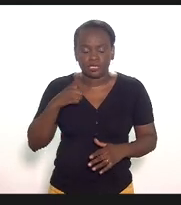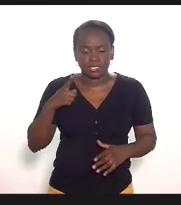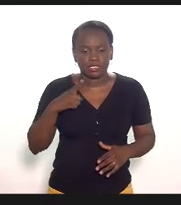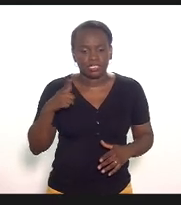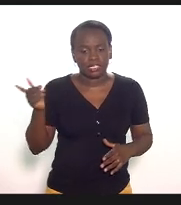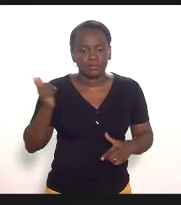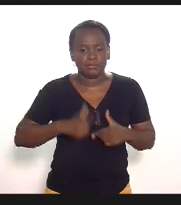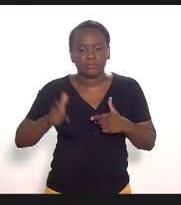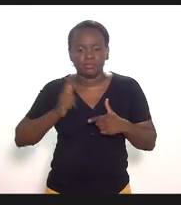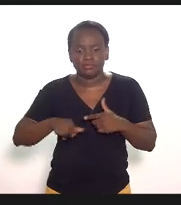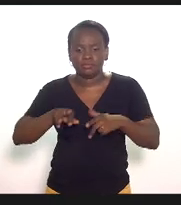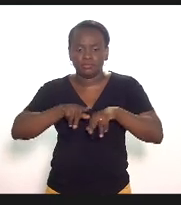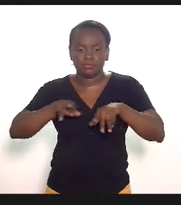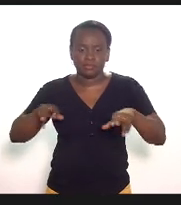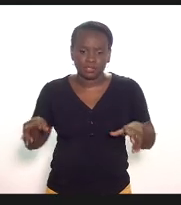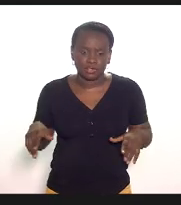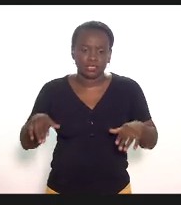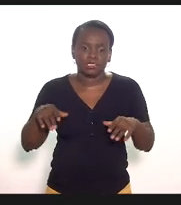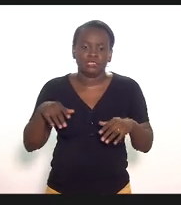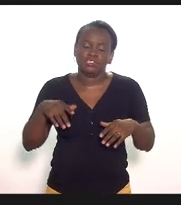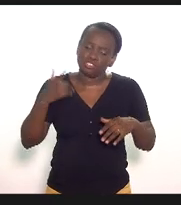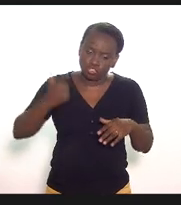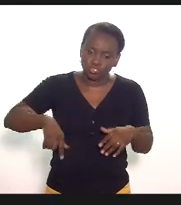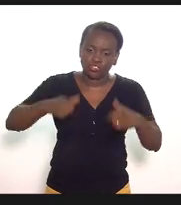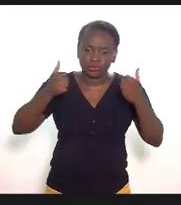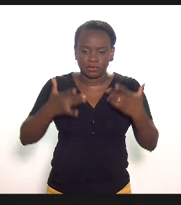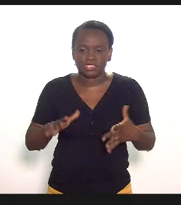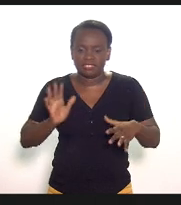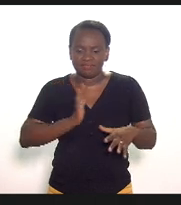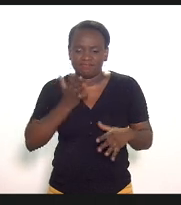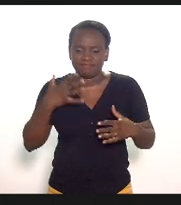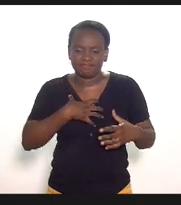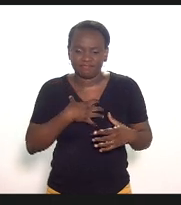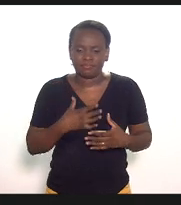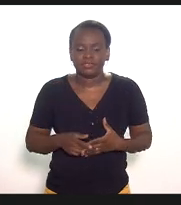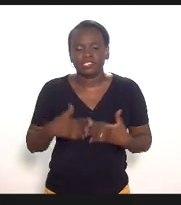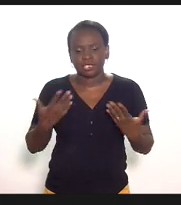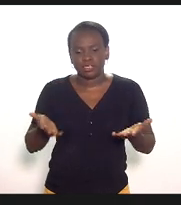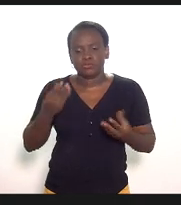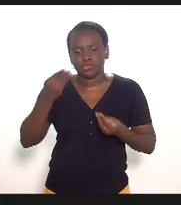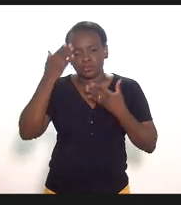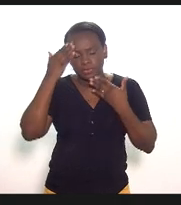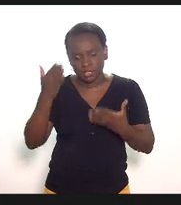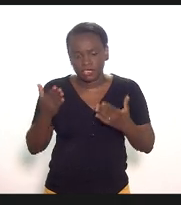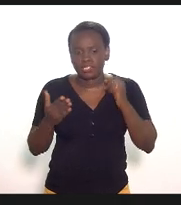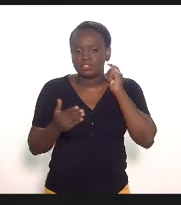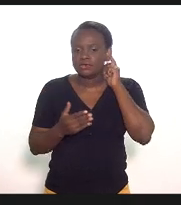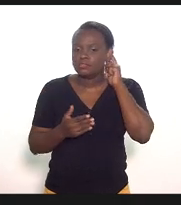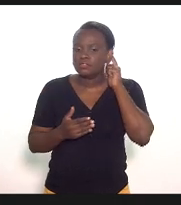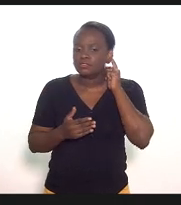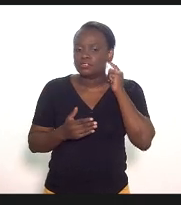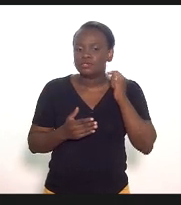por situações, volto a repetir, situações dramáticas. Então é isso, muito obrigado,